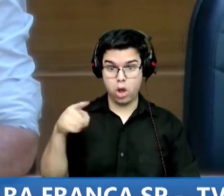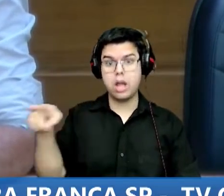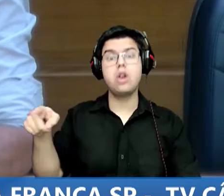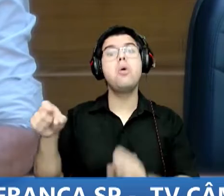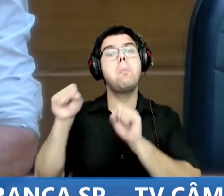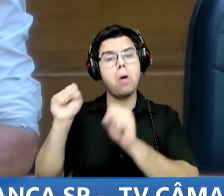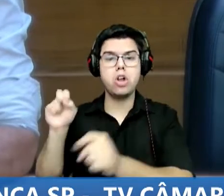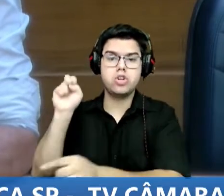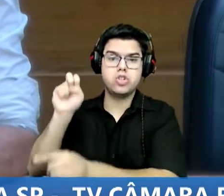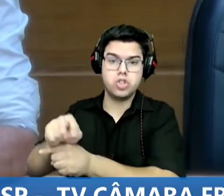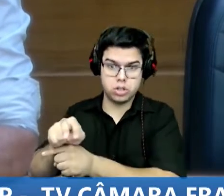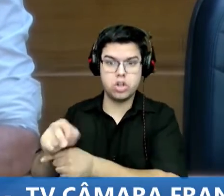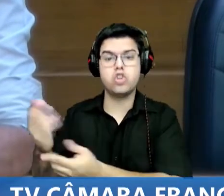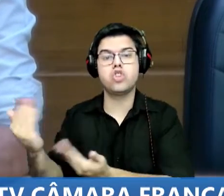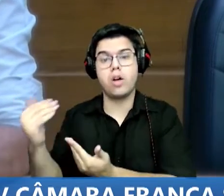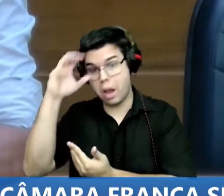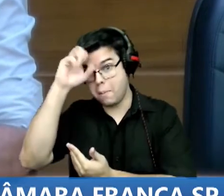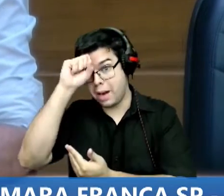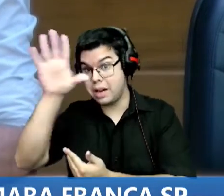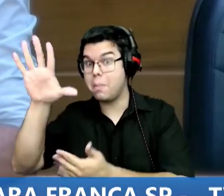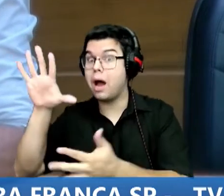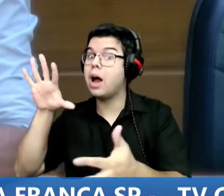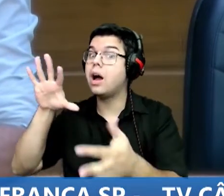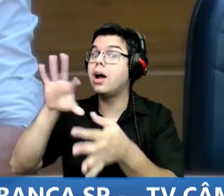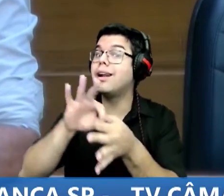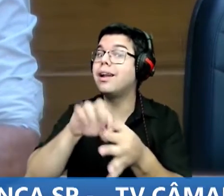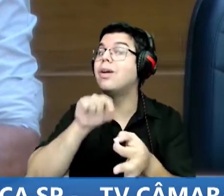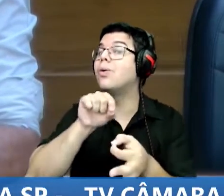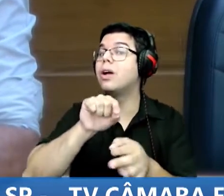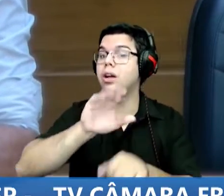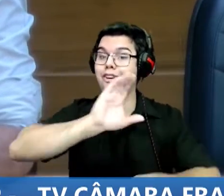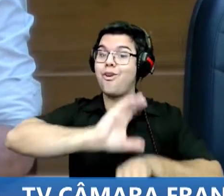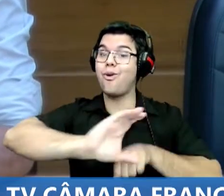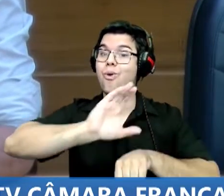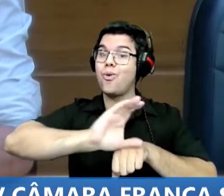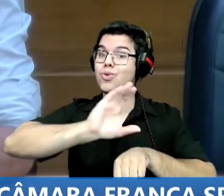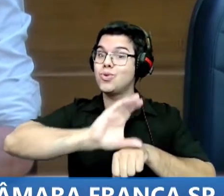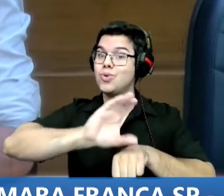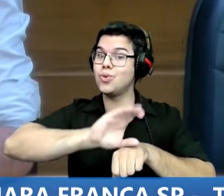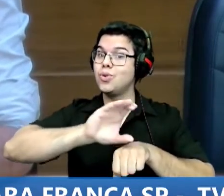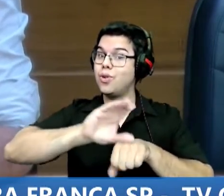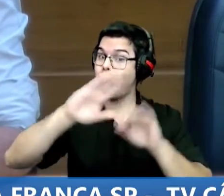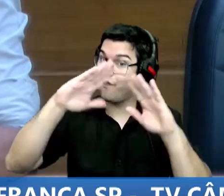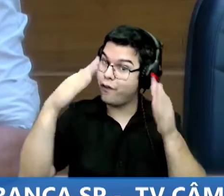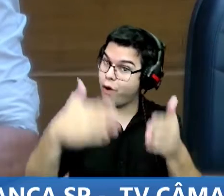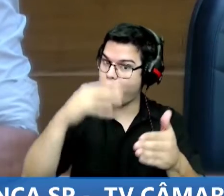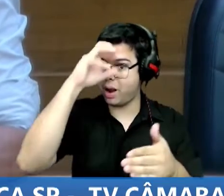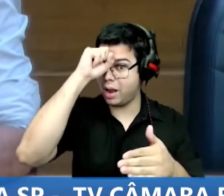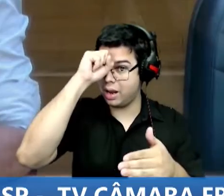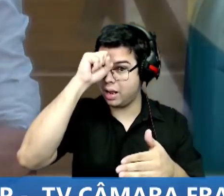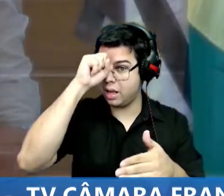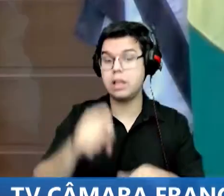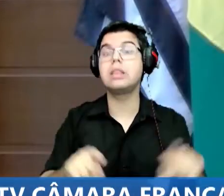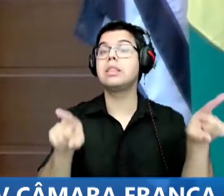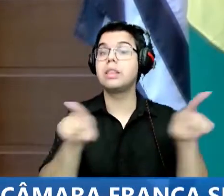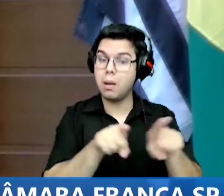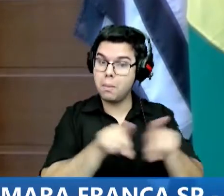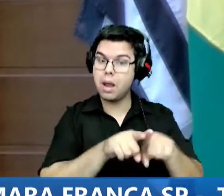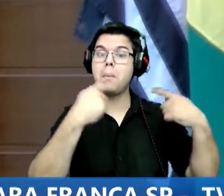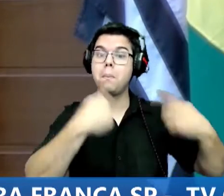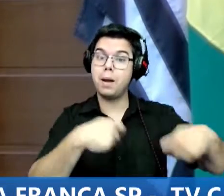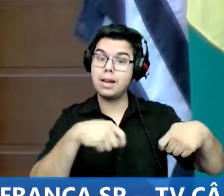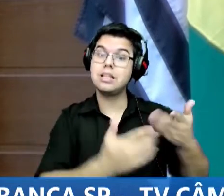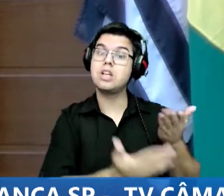esteja ligado a cursos que ele é aprendiz. Não, e ele precisa estar na escola. Por isso que a gente defende